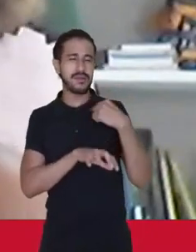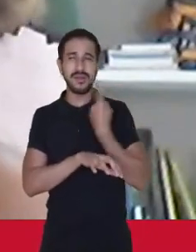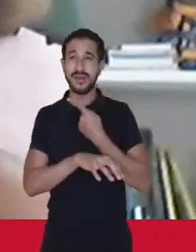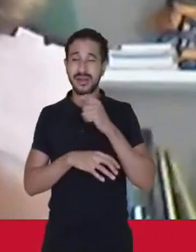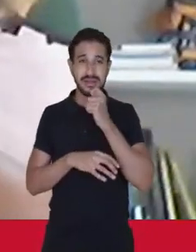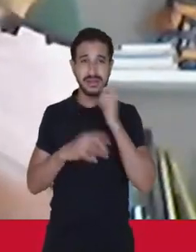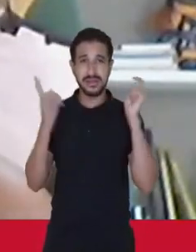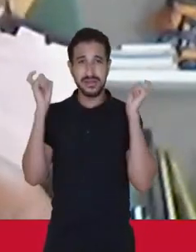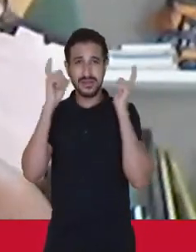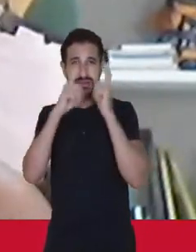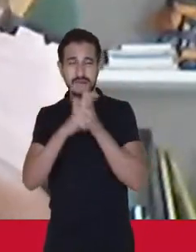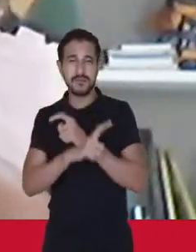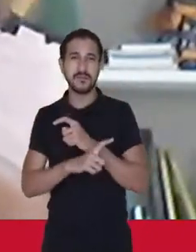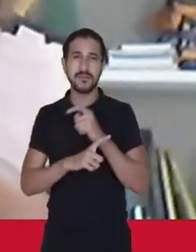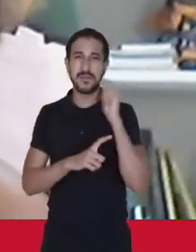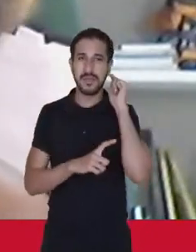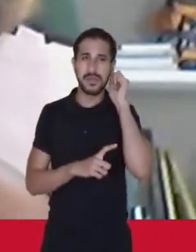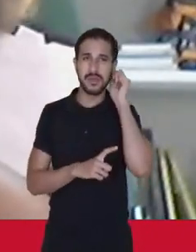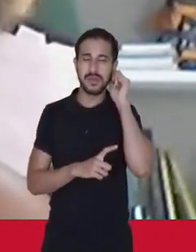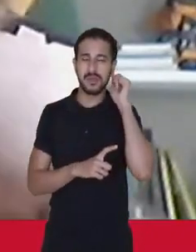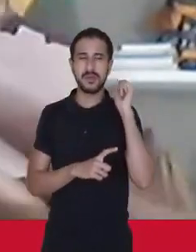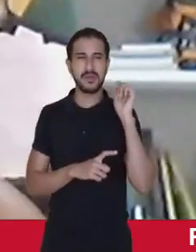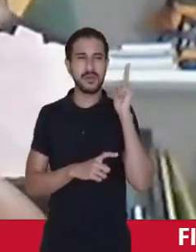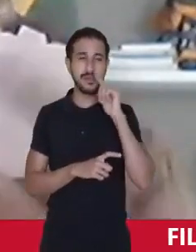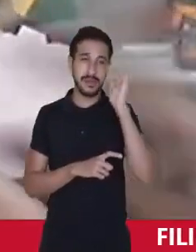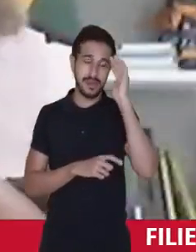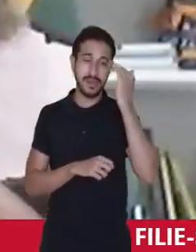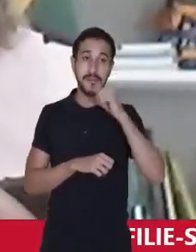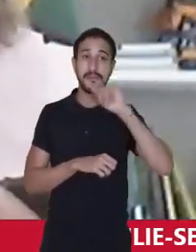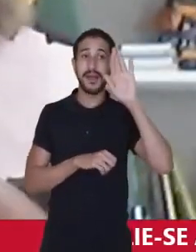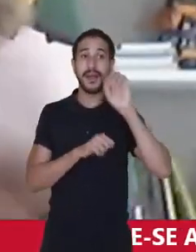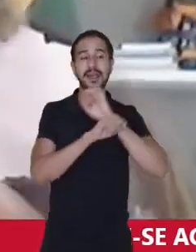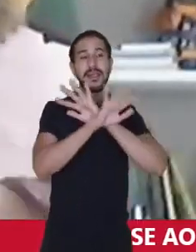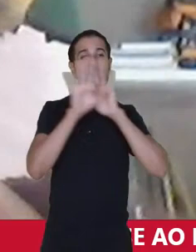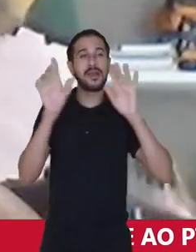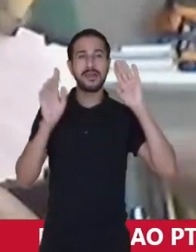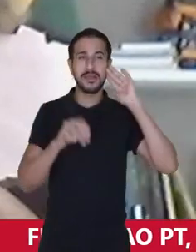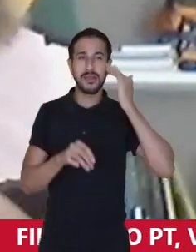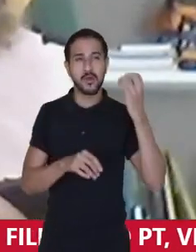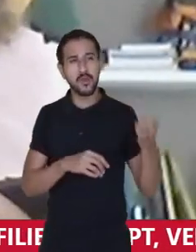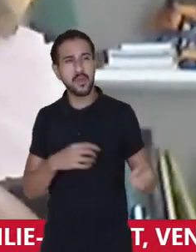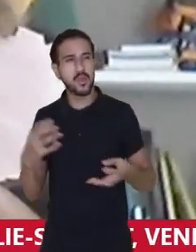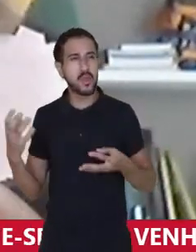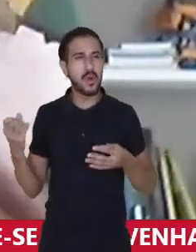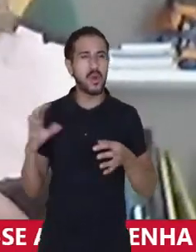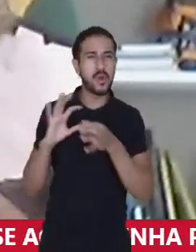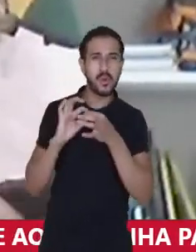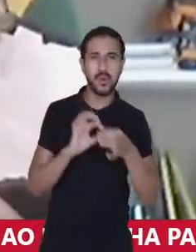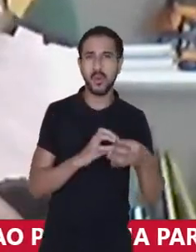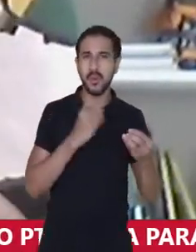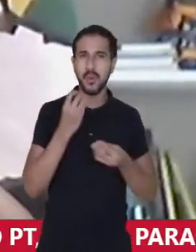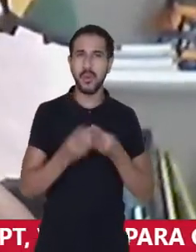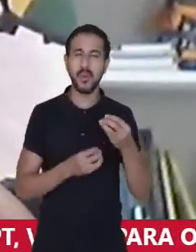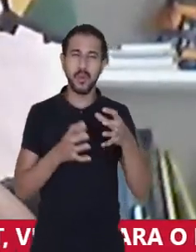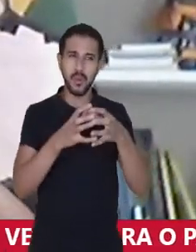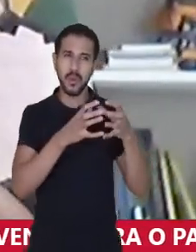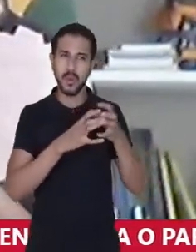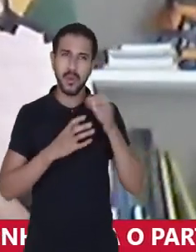dificuldade de nos soltar dela, para a gente entender essas novas dinâmicas e como que essas